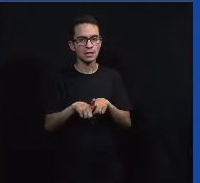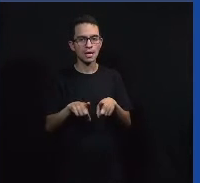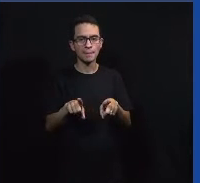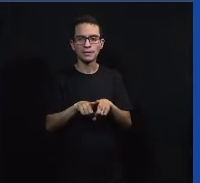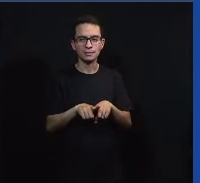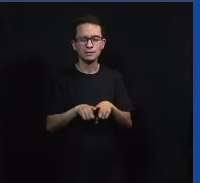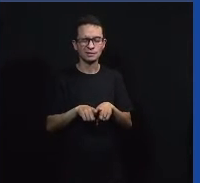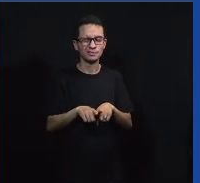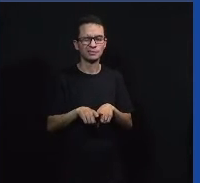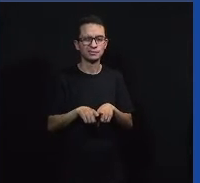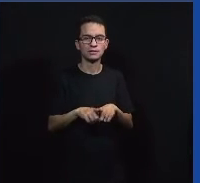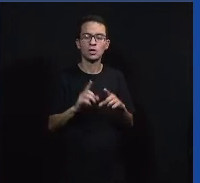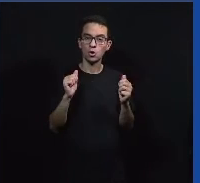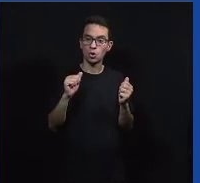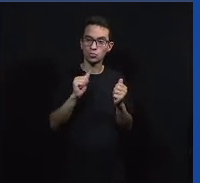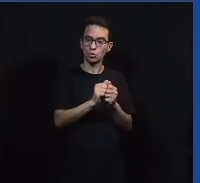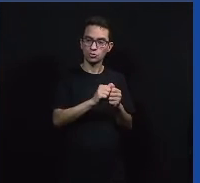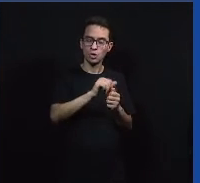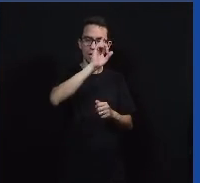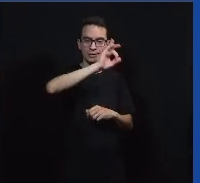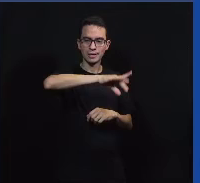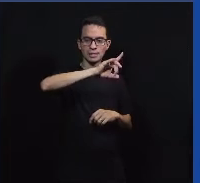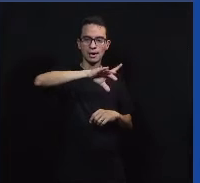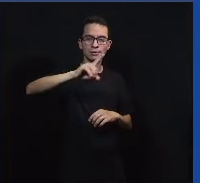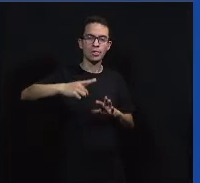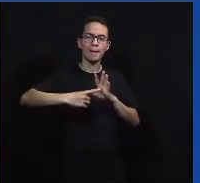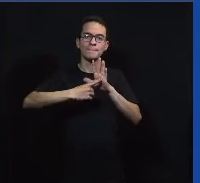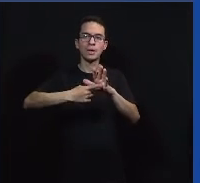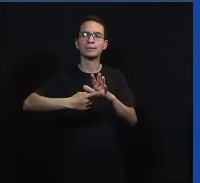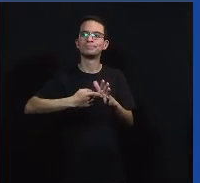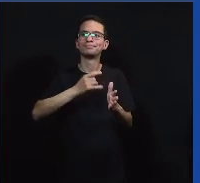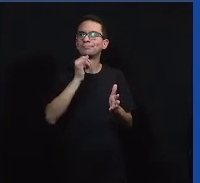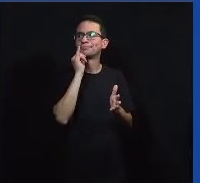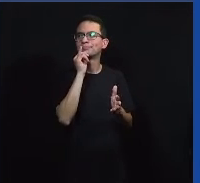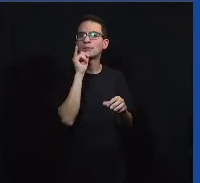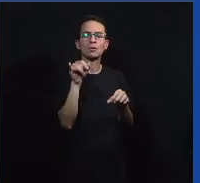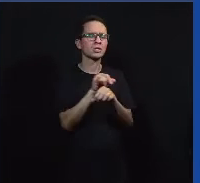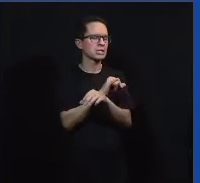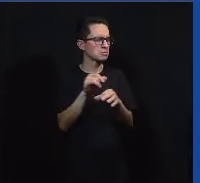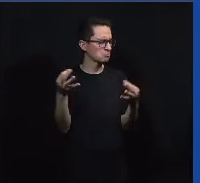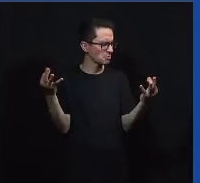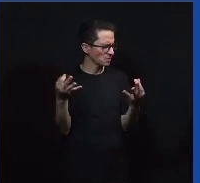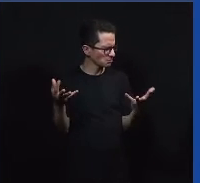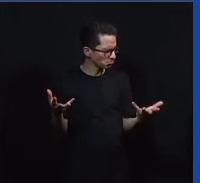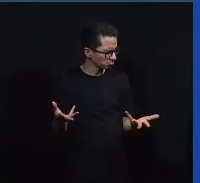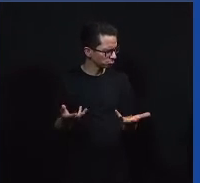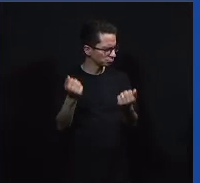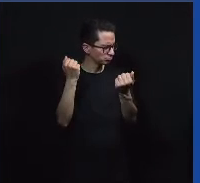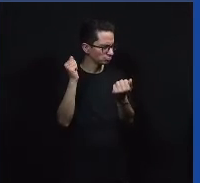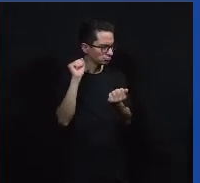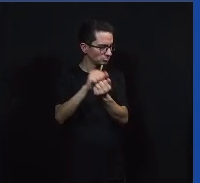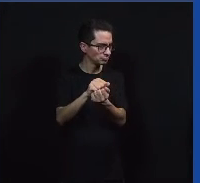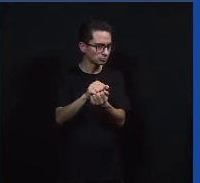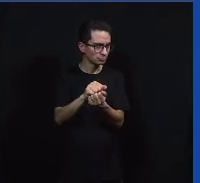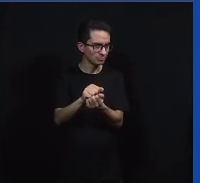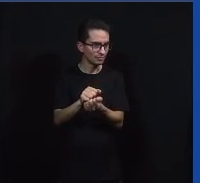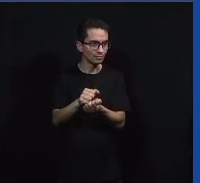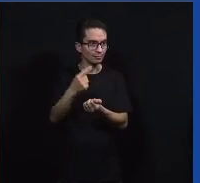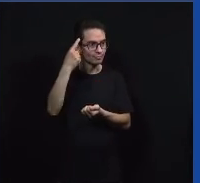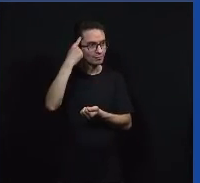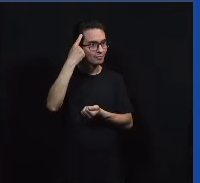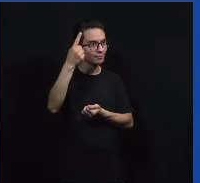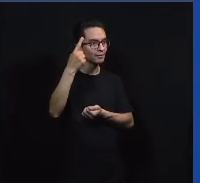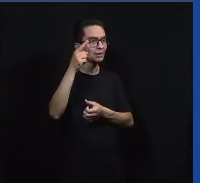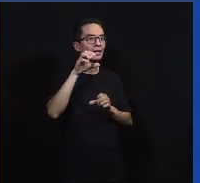usadas juntas trariam assim um projeto sensacional, né? Um mais na parte de educação,